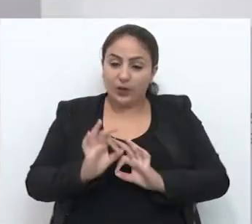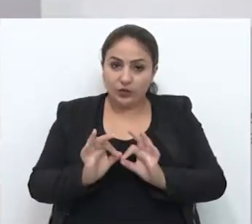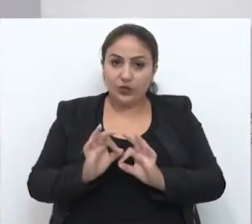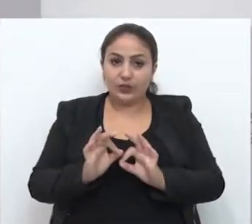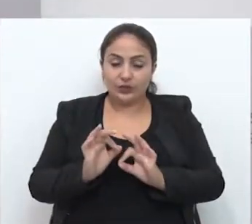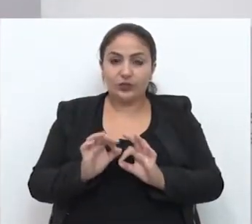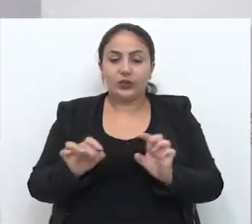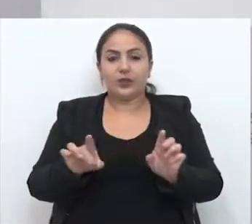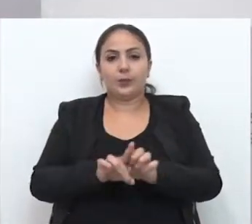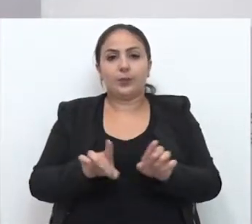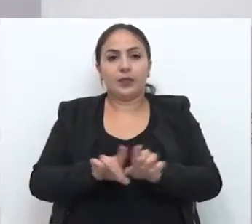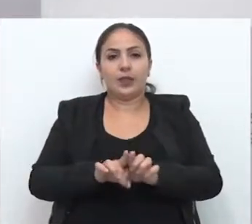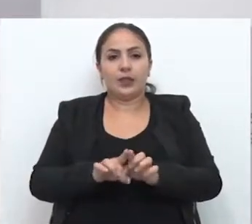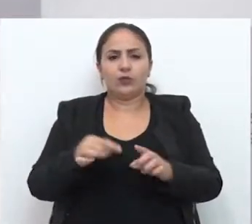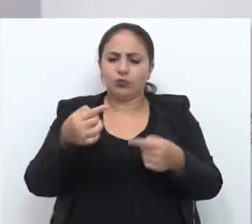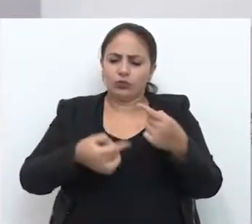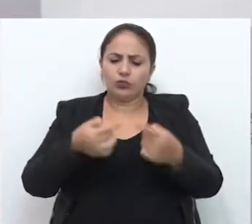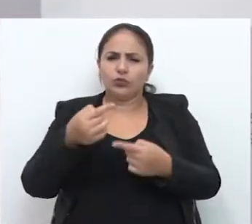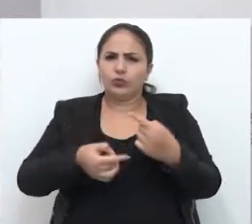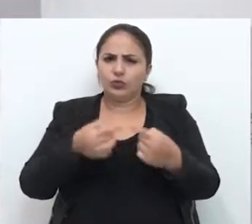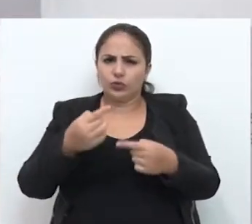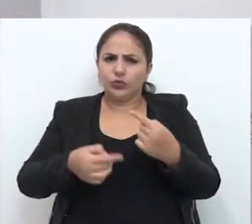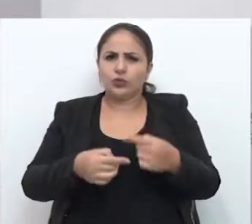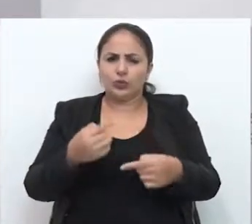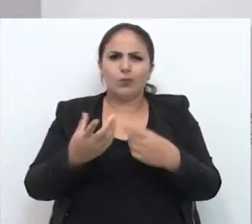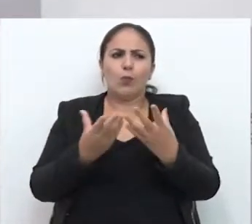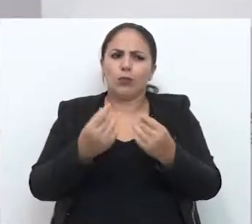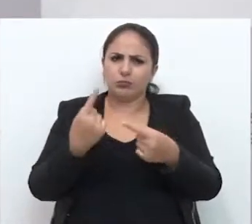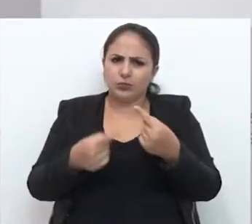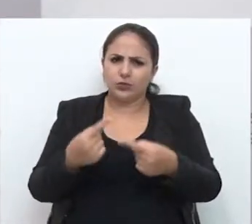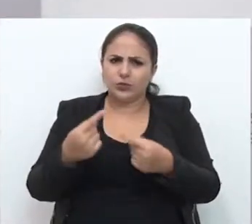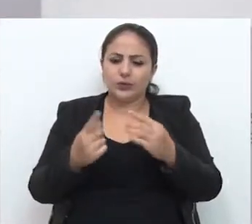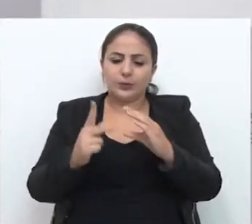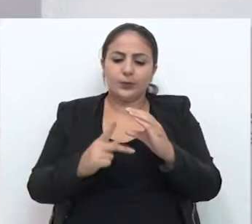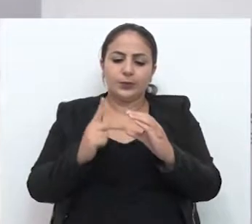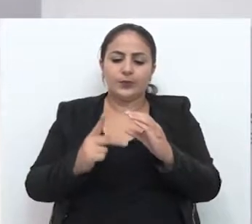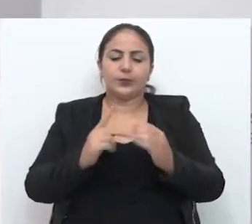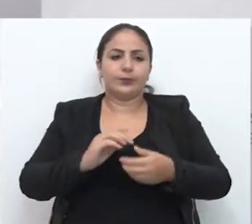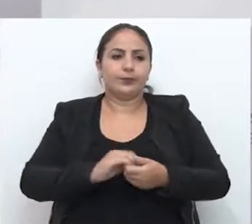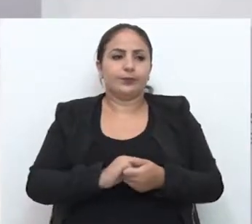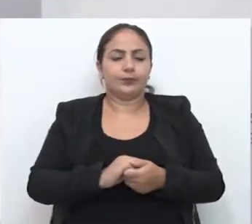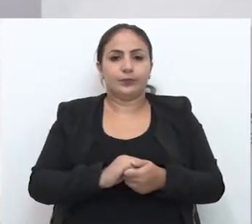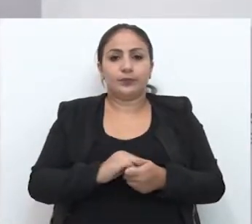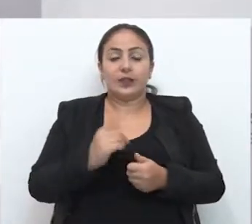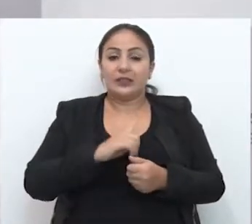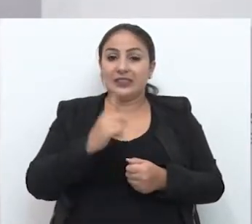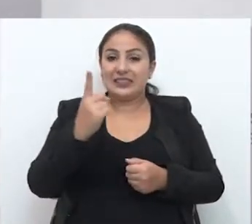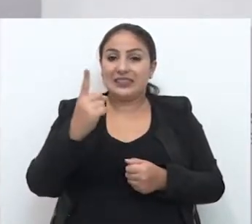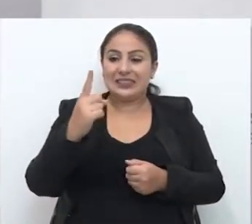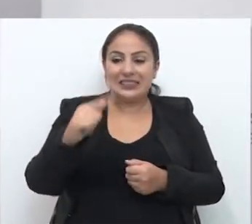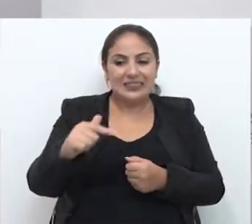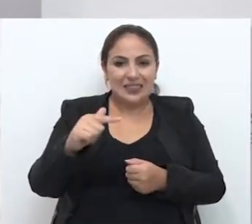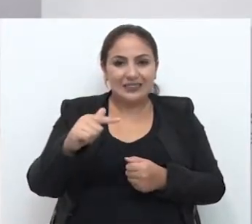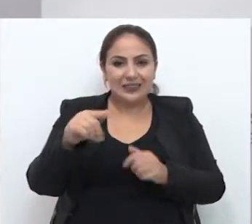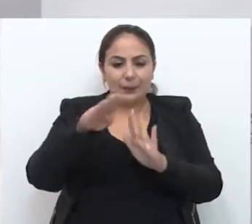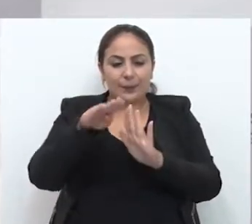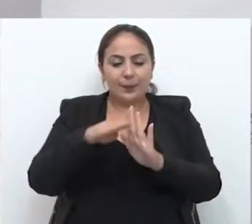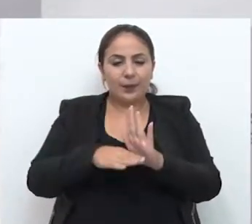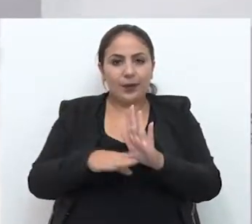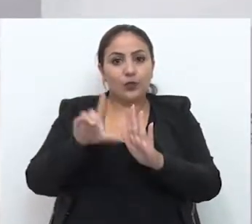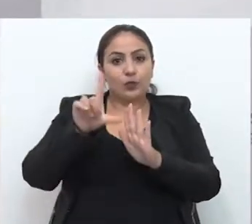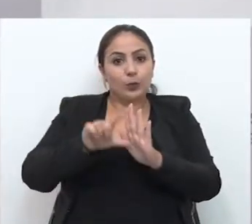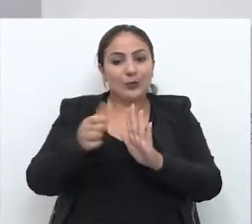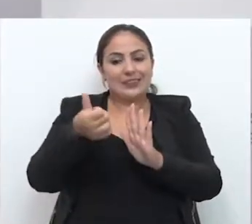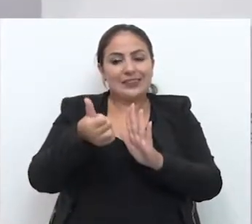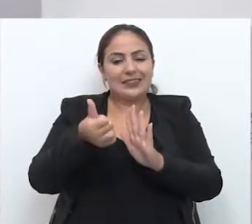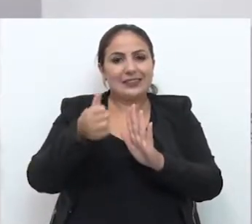esse, anteprojeto alcançado ao Poder Executivo, que foi discutido, muito discutido com o Poder Executivo, de 17 itens foi reduzido